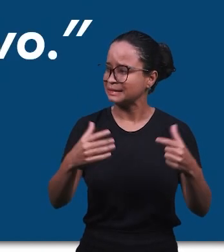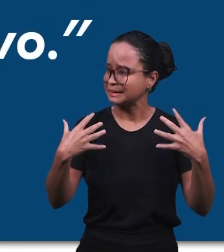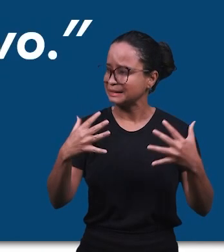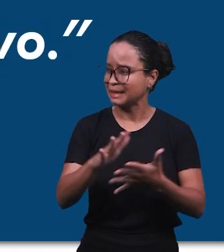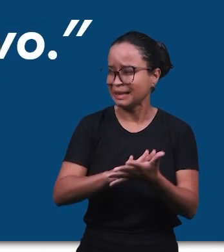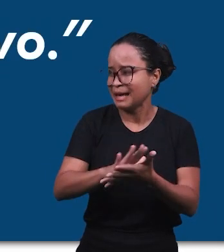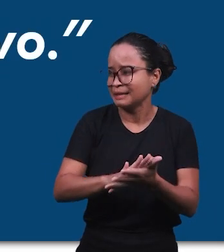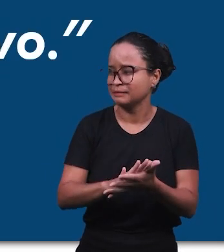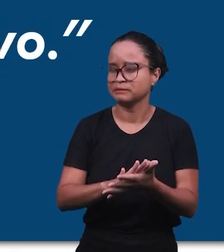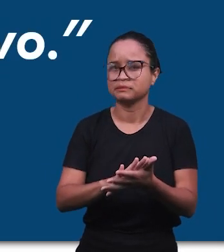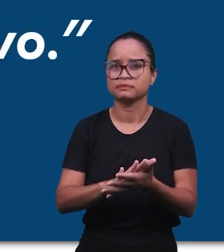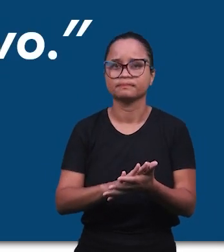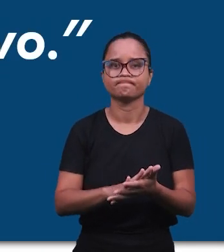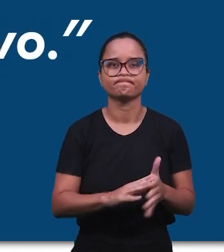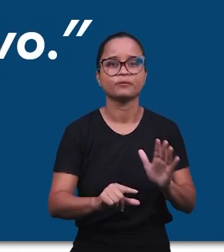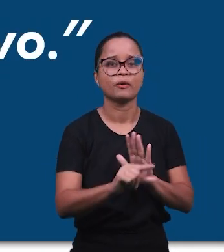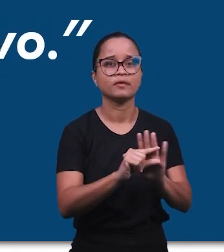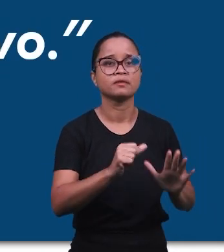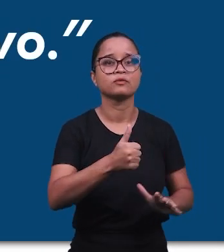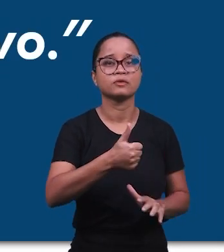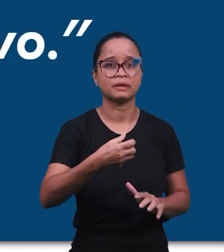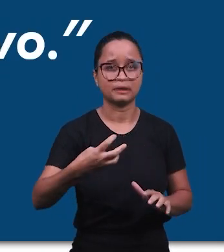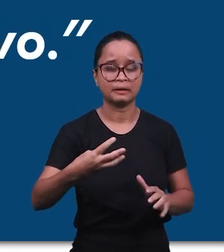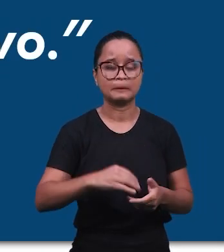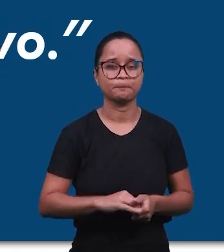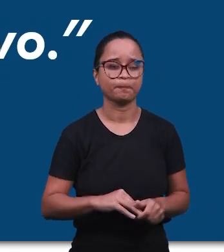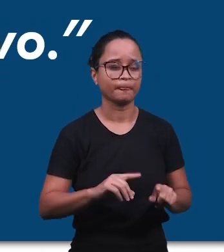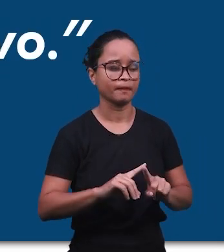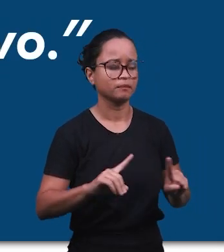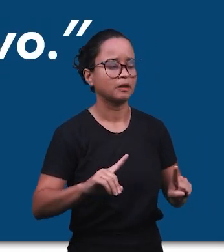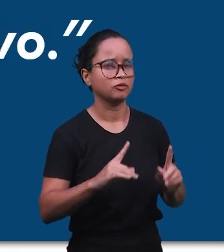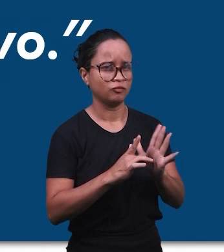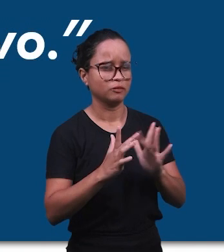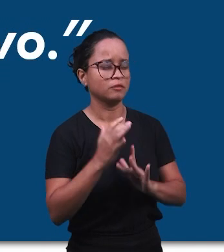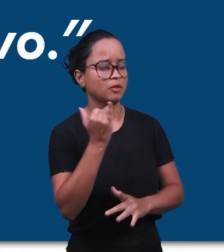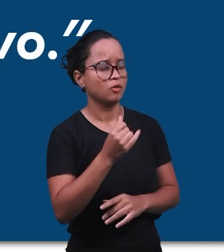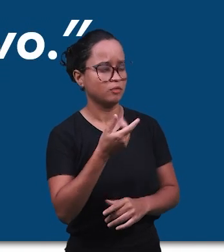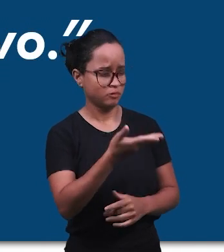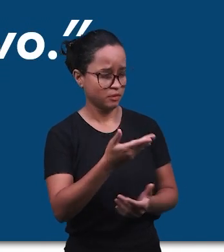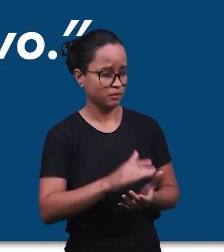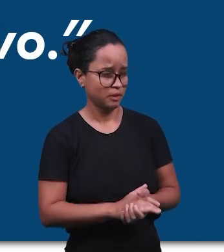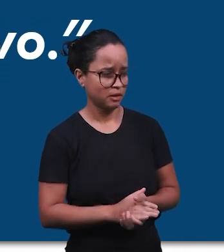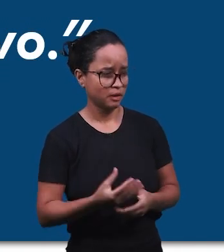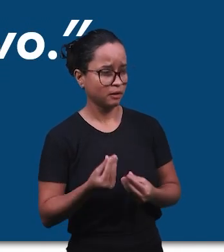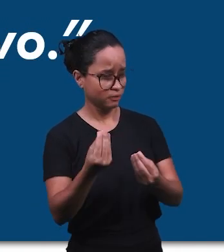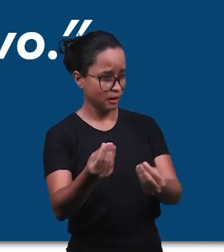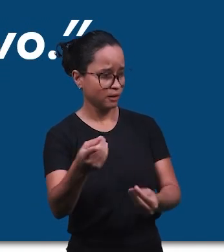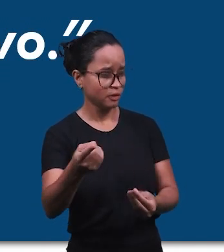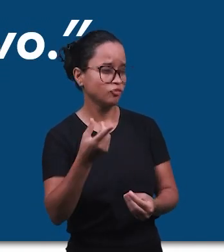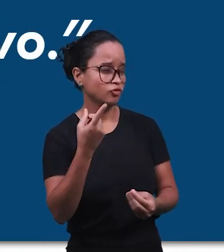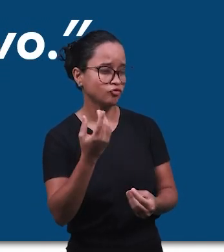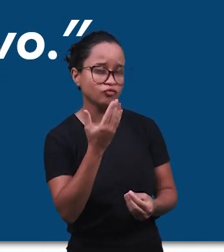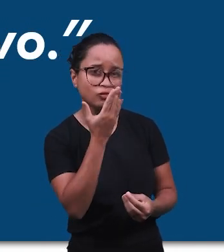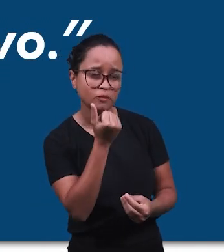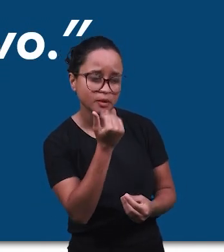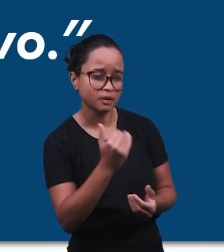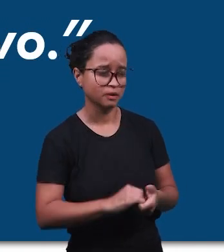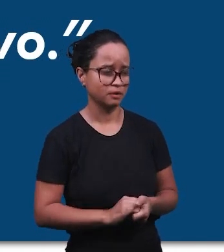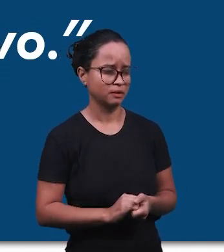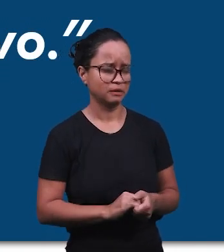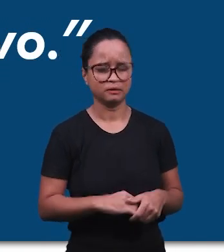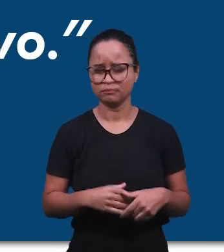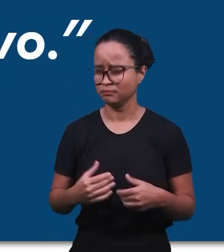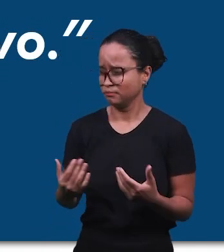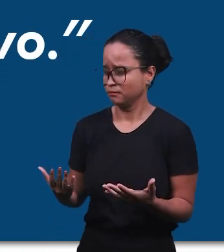deserto. Versículo 13. Mas ele lhes disse: Dai-lhes vós de comer.